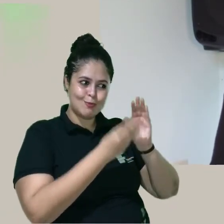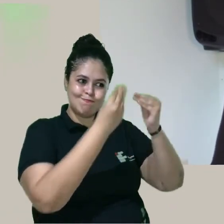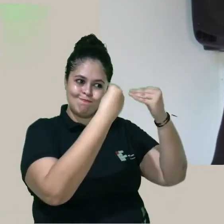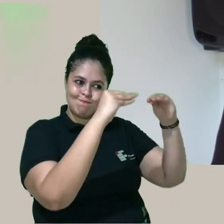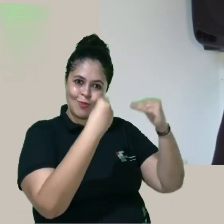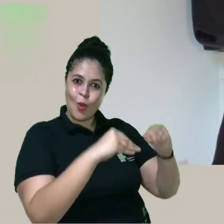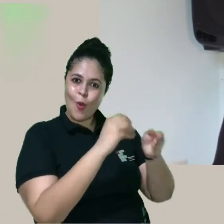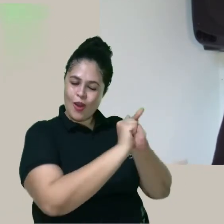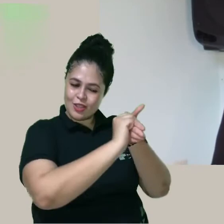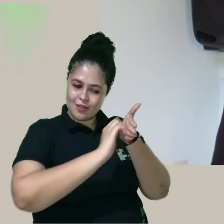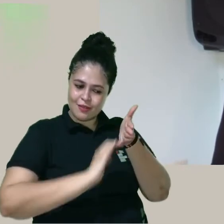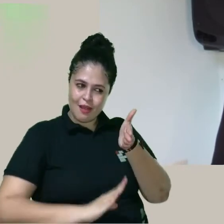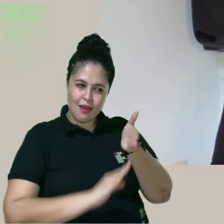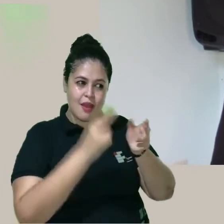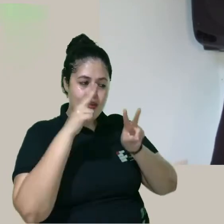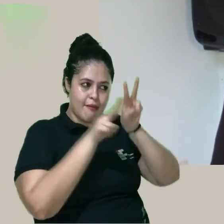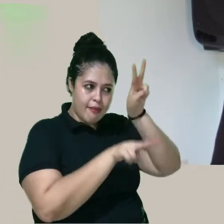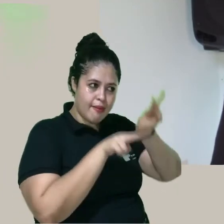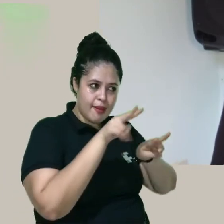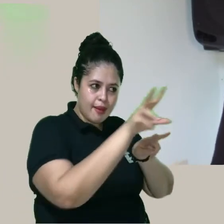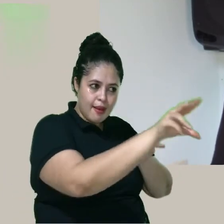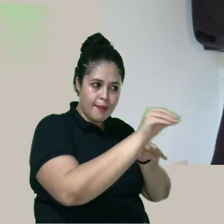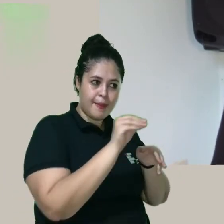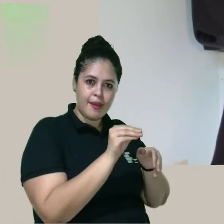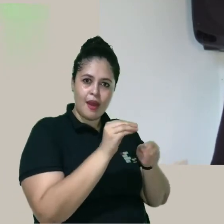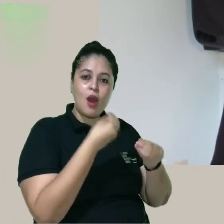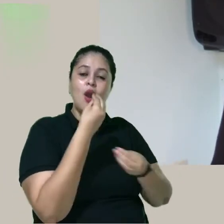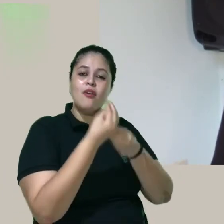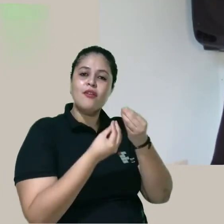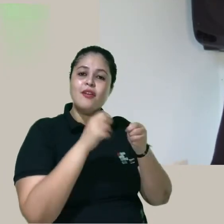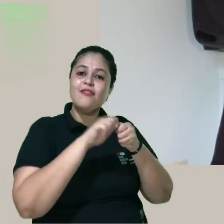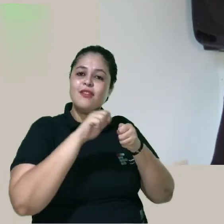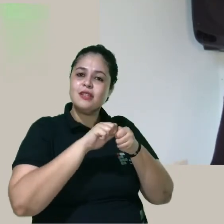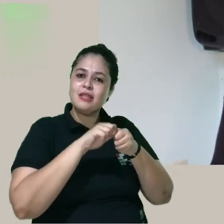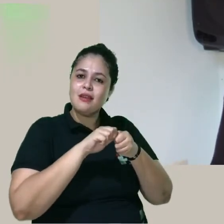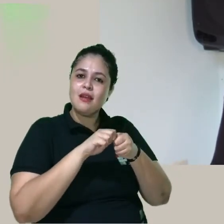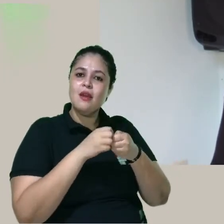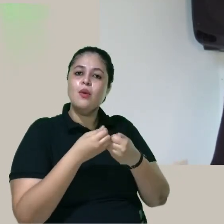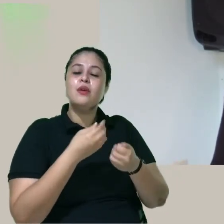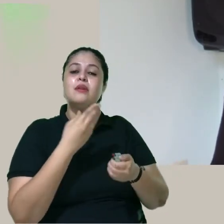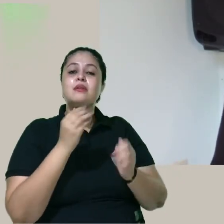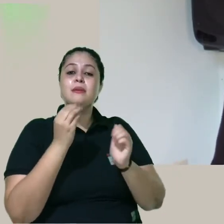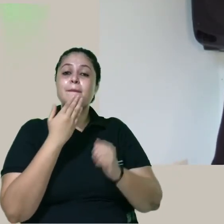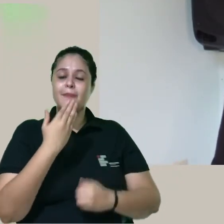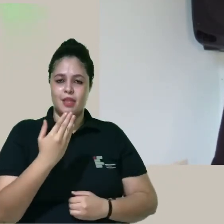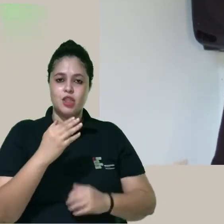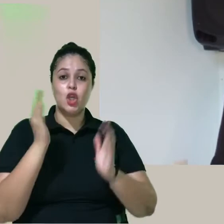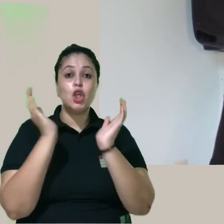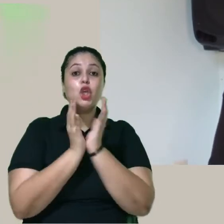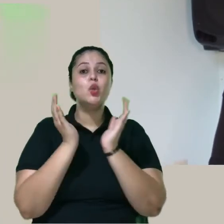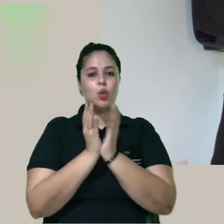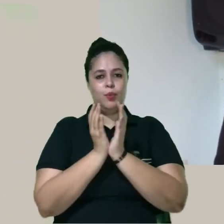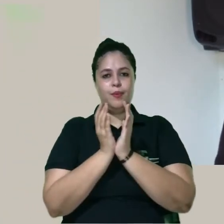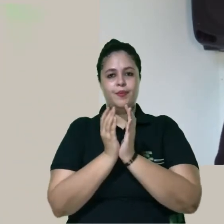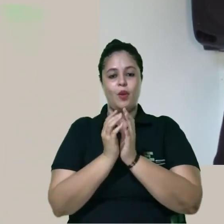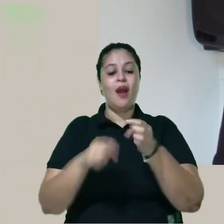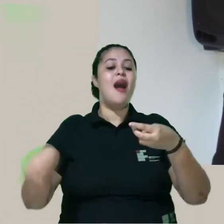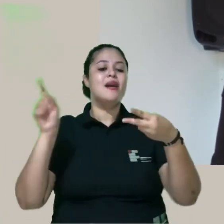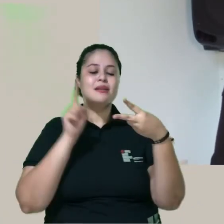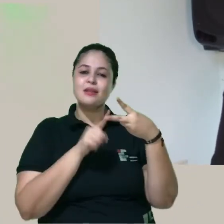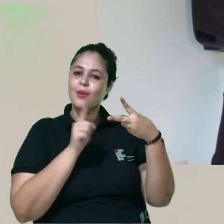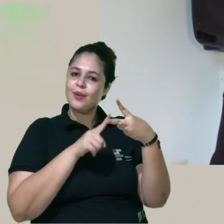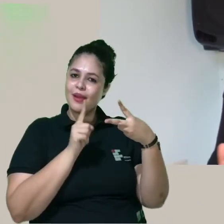quinzena haverá uma atividade e essa atividade deve ser elaborada em grupo. Portanto, a